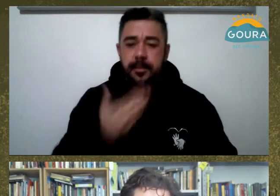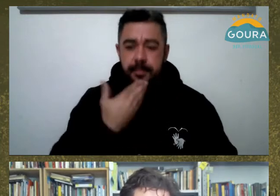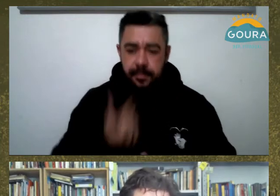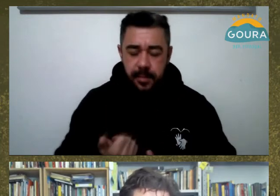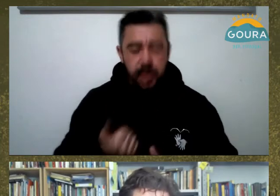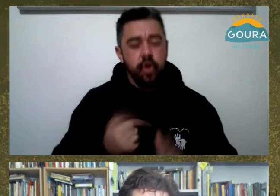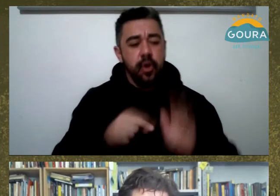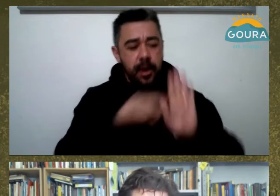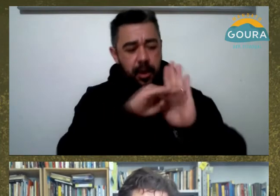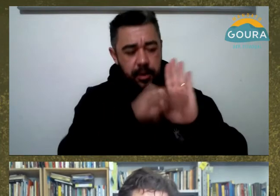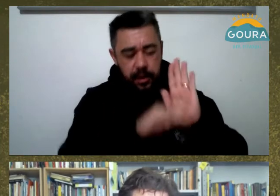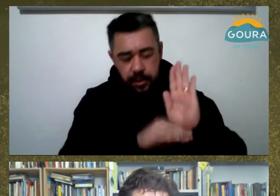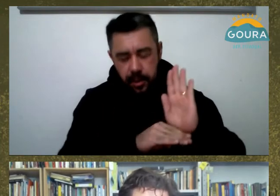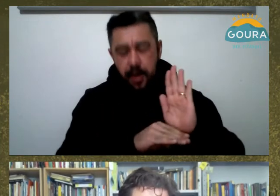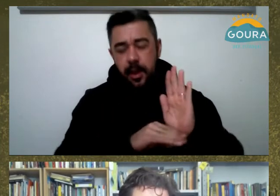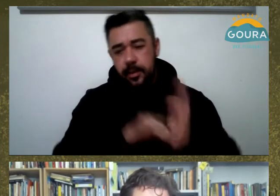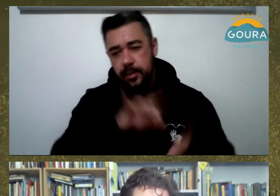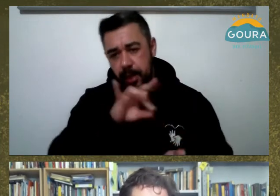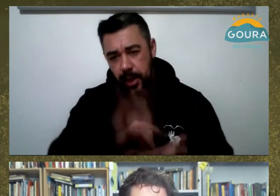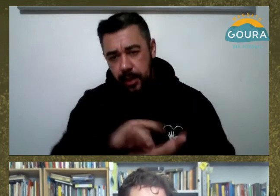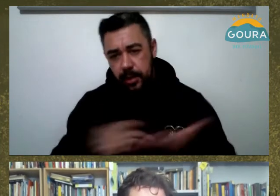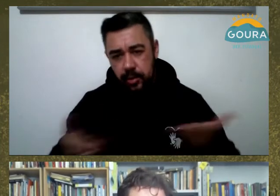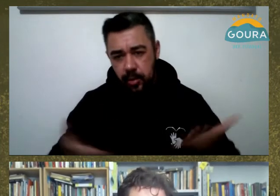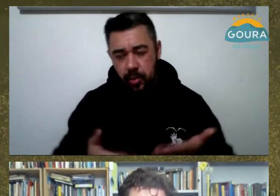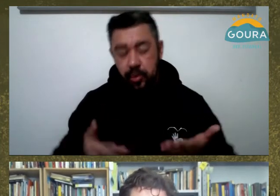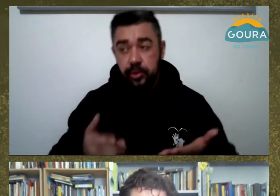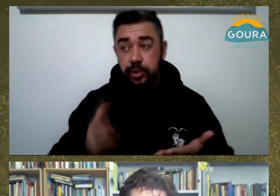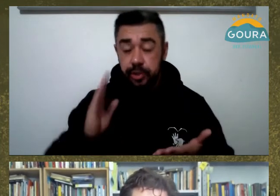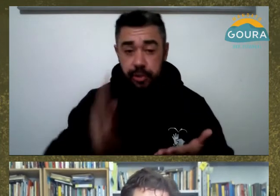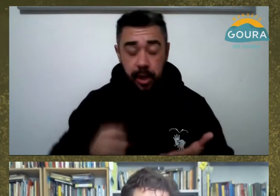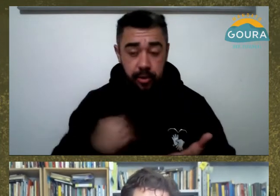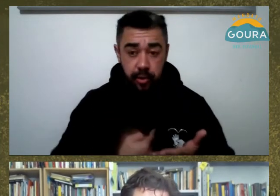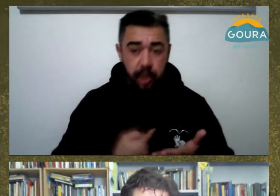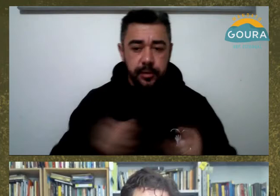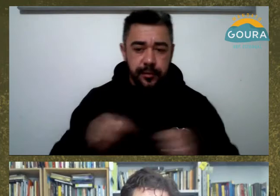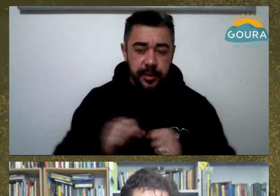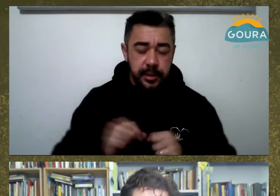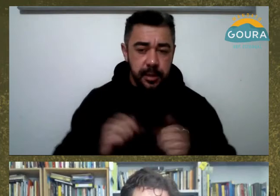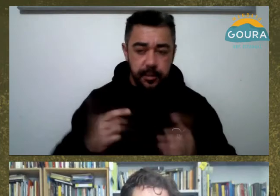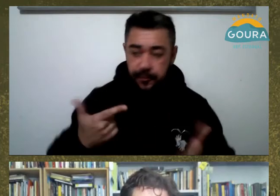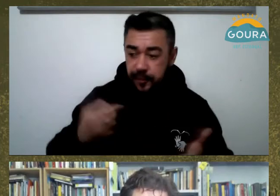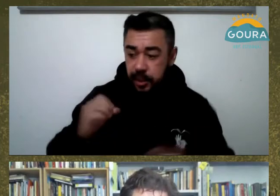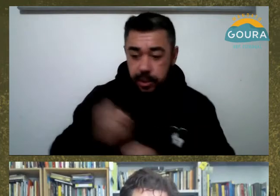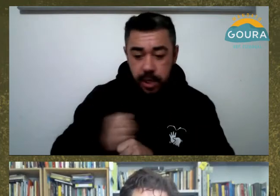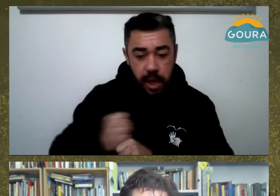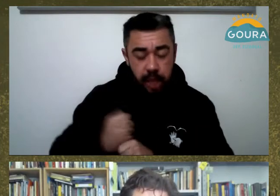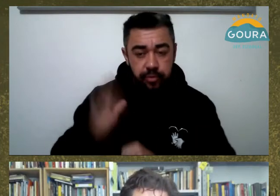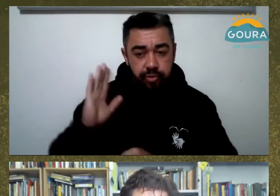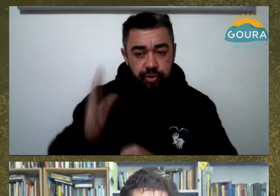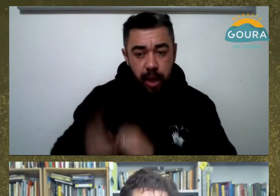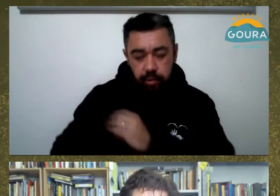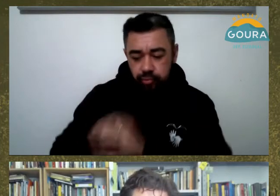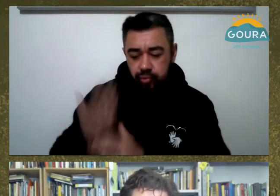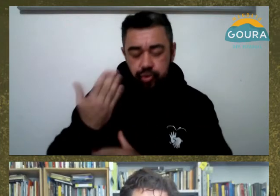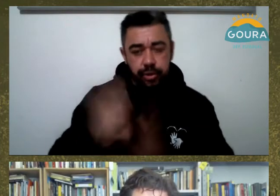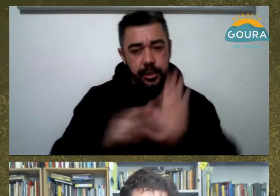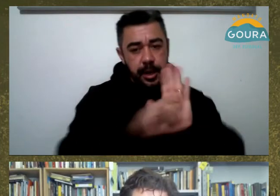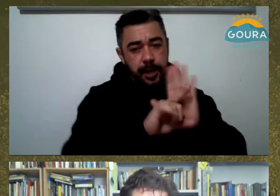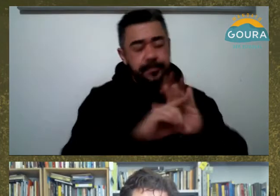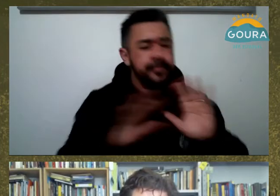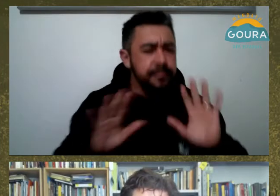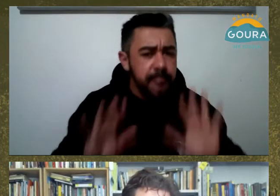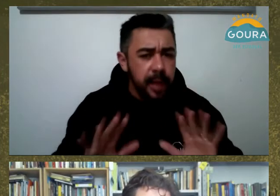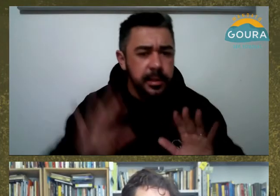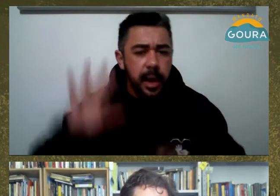realidade atual, 20 anos depois da produção da lei. Na prática, o que é